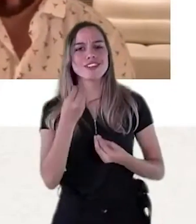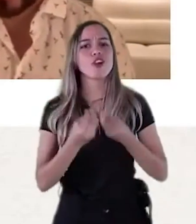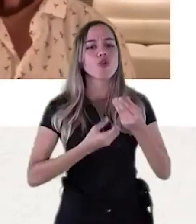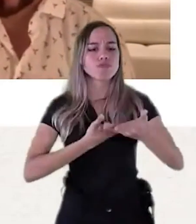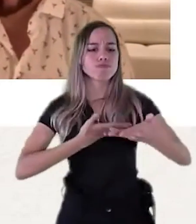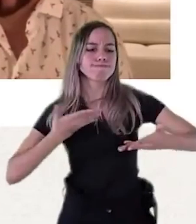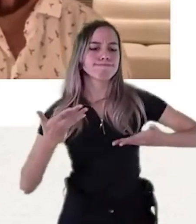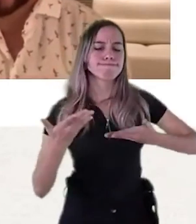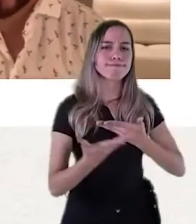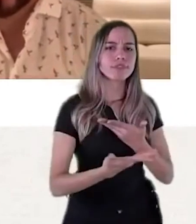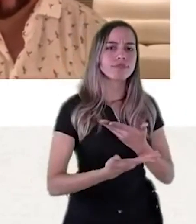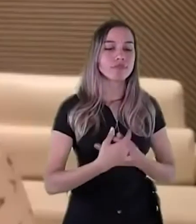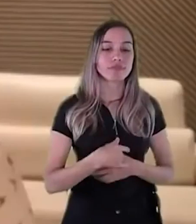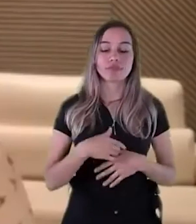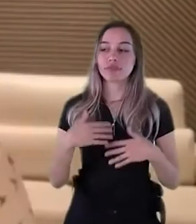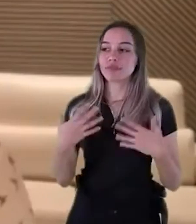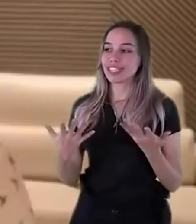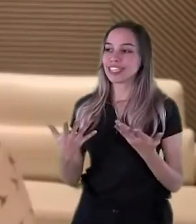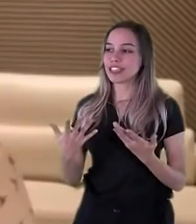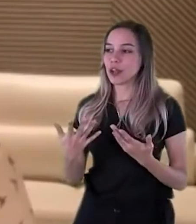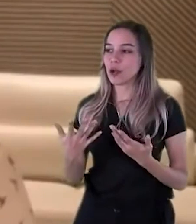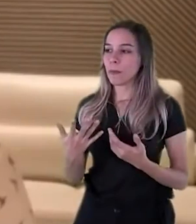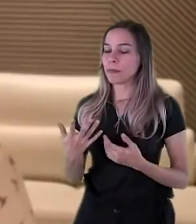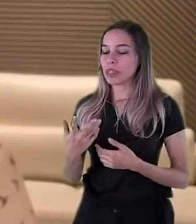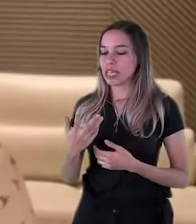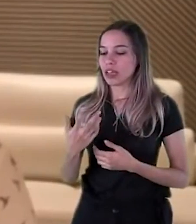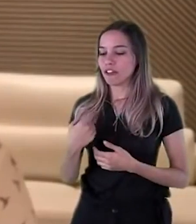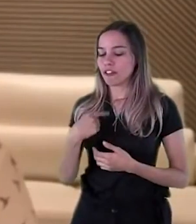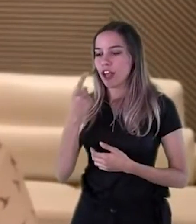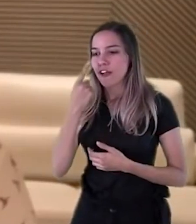Olha, está muito recente na nossa cabeça o Paulo Gustavo